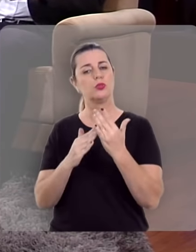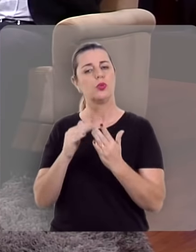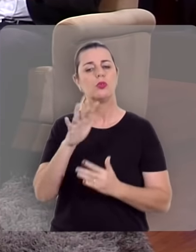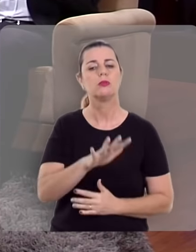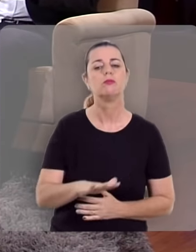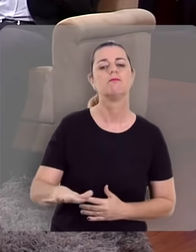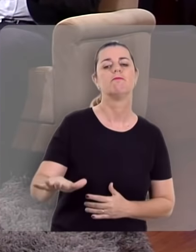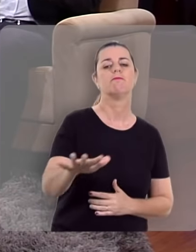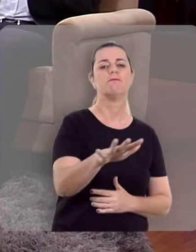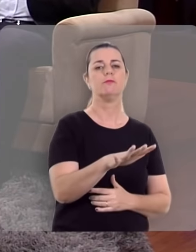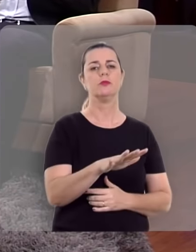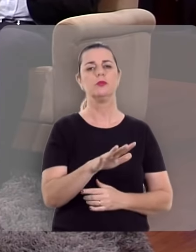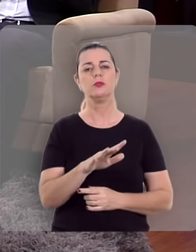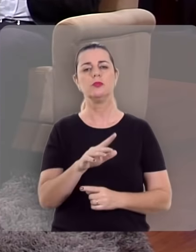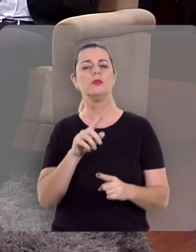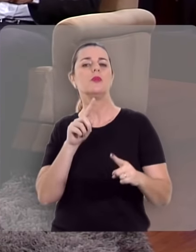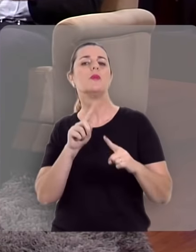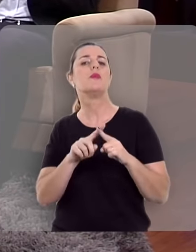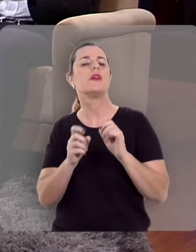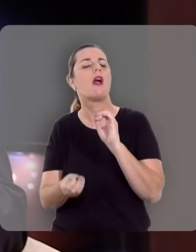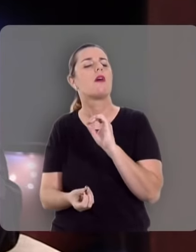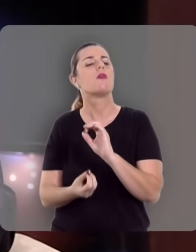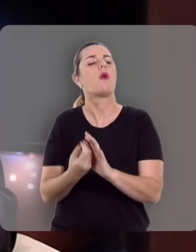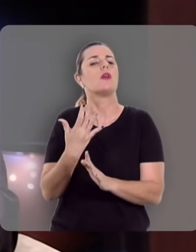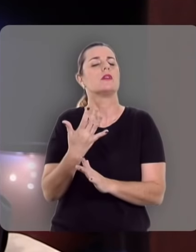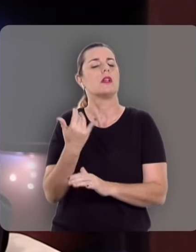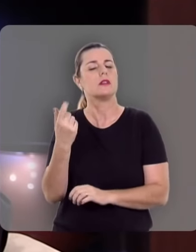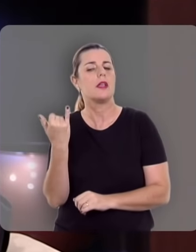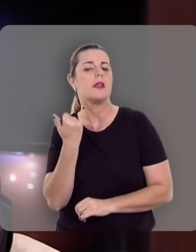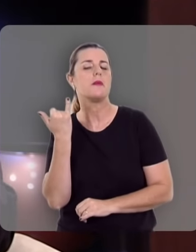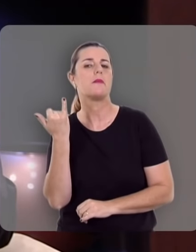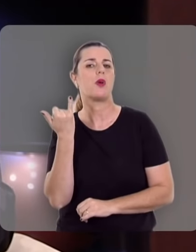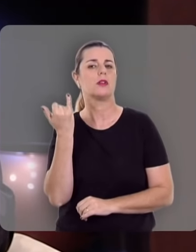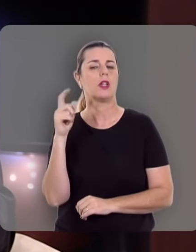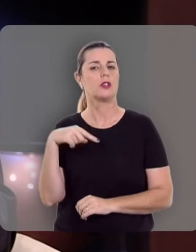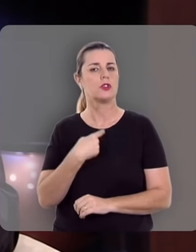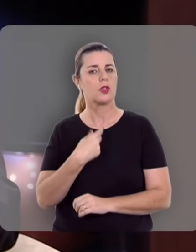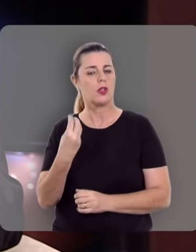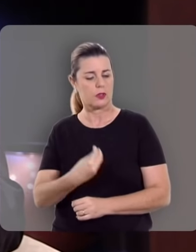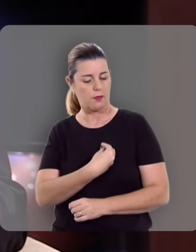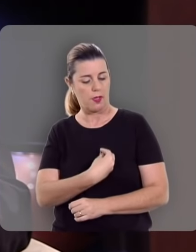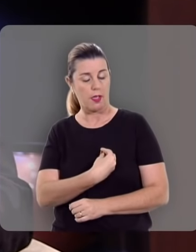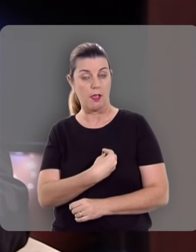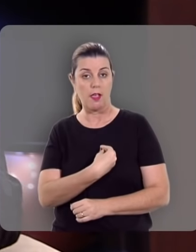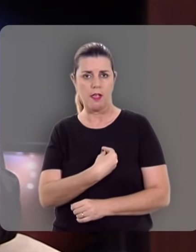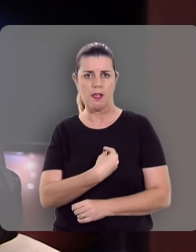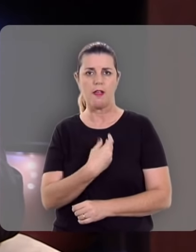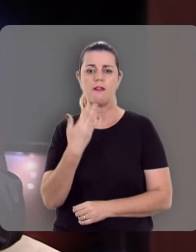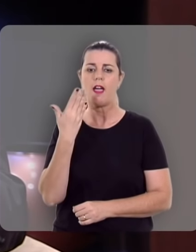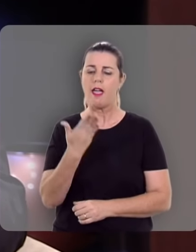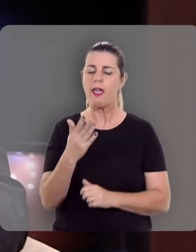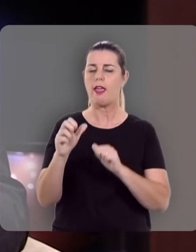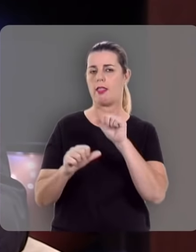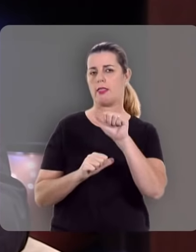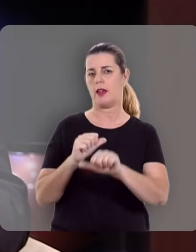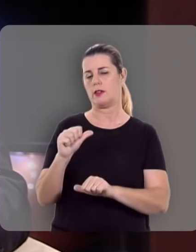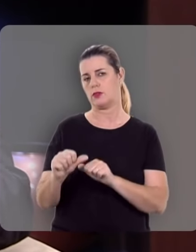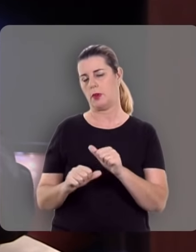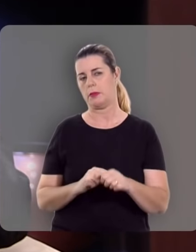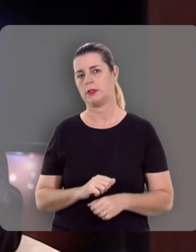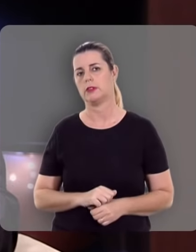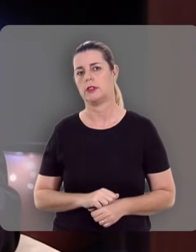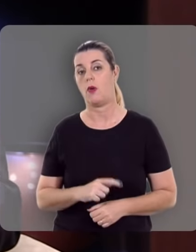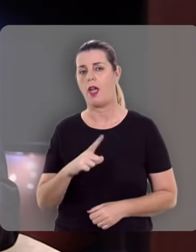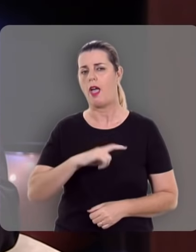volta. Por que esse tipo de coisa acontece? Por que é importante a gente viver essa transformação, né?